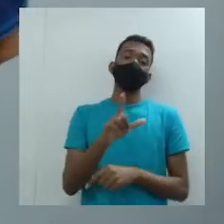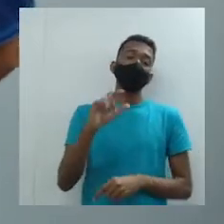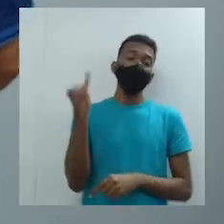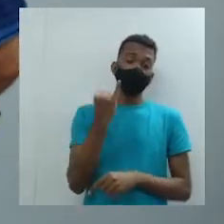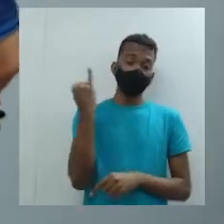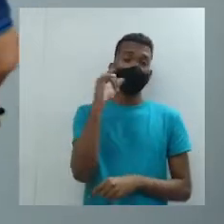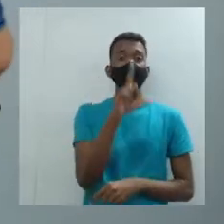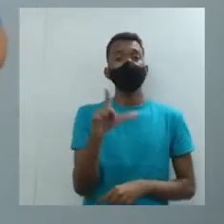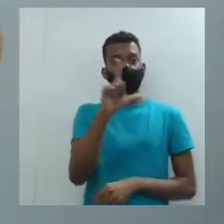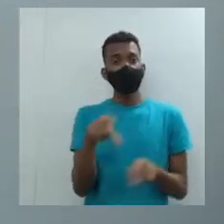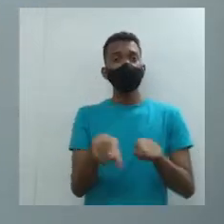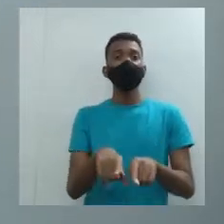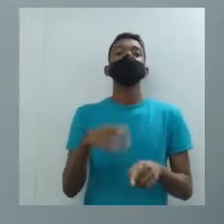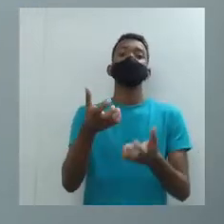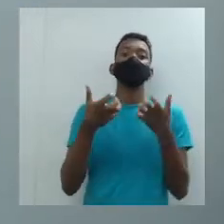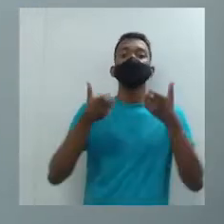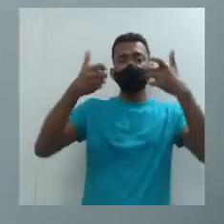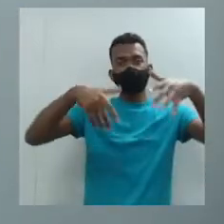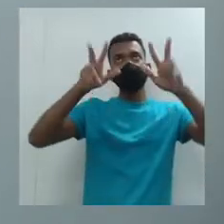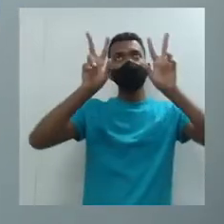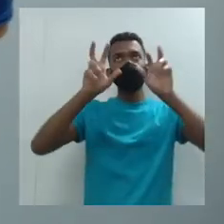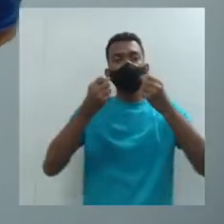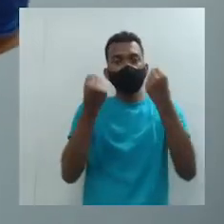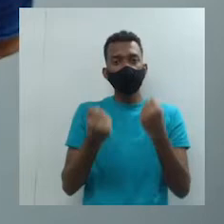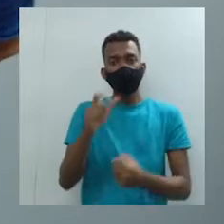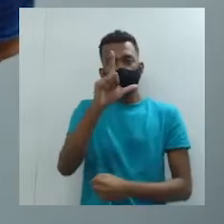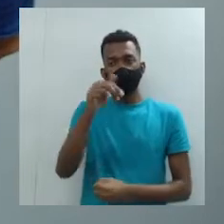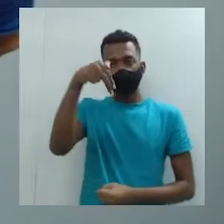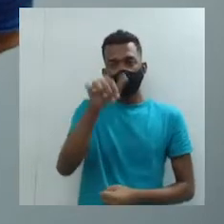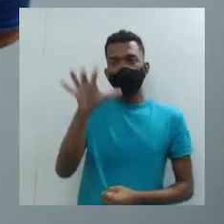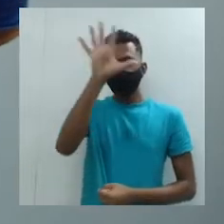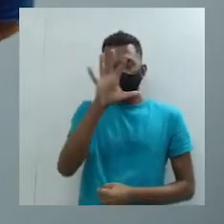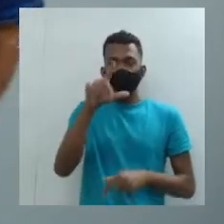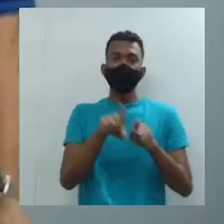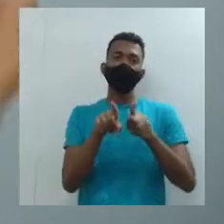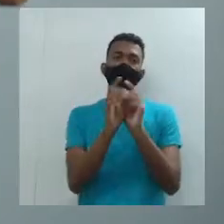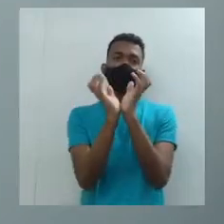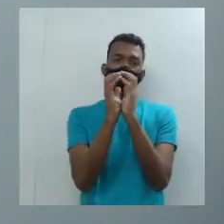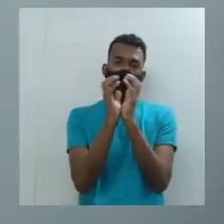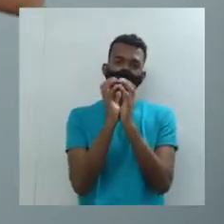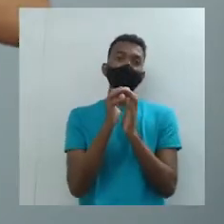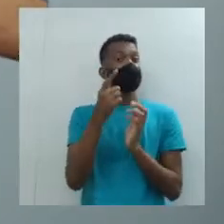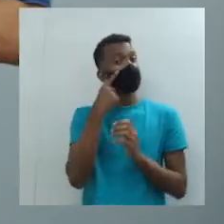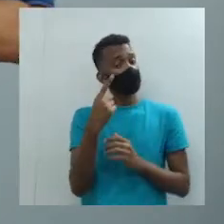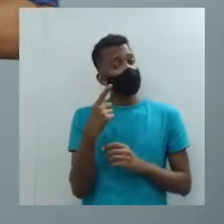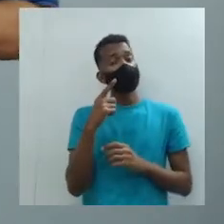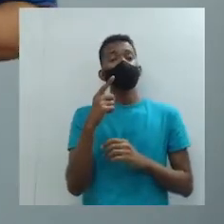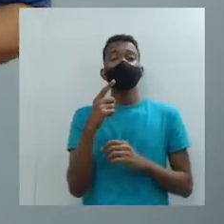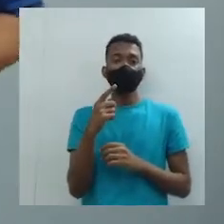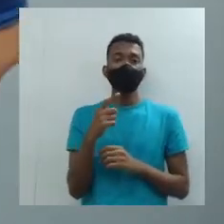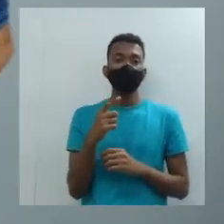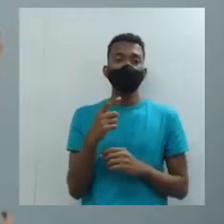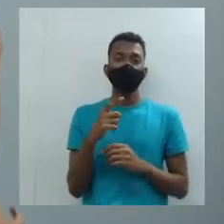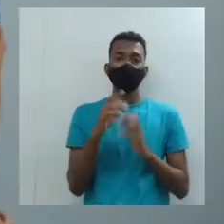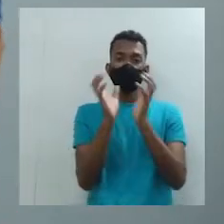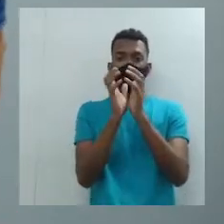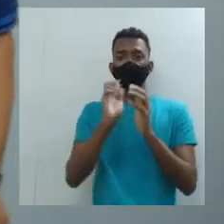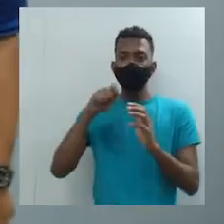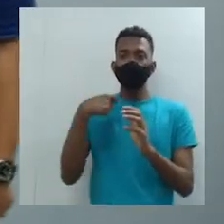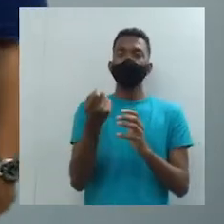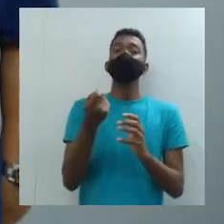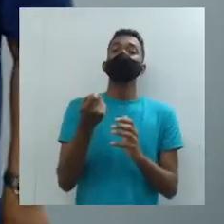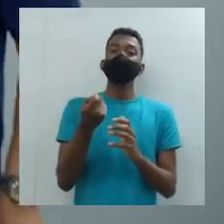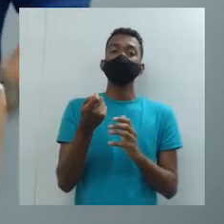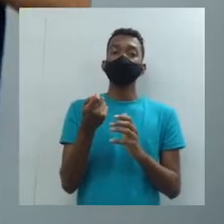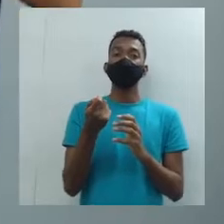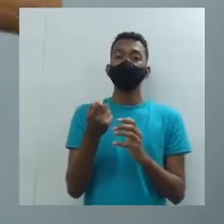gostaria de salientar o peso do Nordeste e o peso do Recife. Isso. Certo? Veja como o Recife é uma cidade histórica,